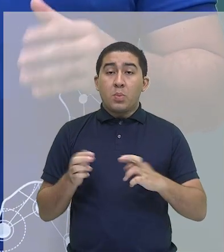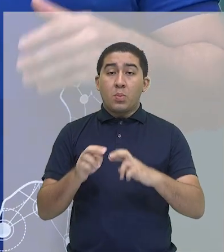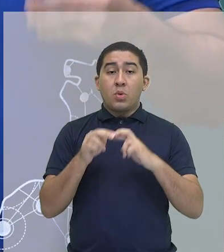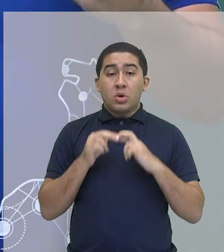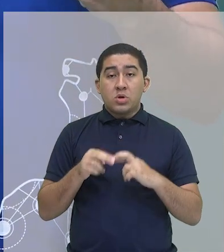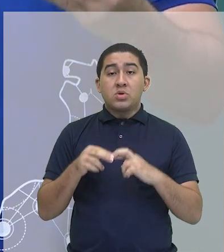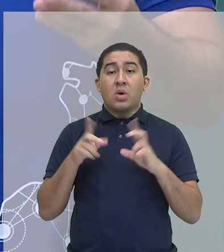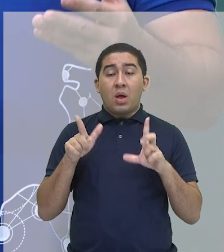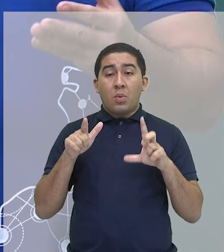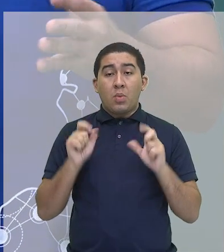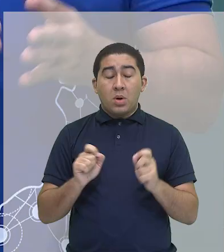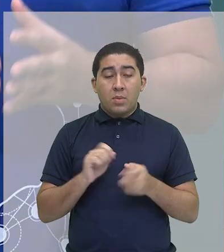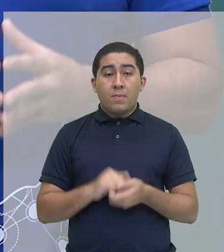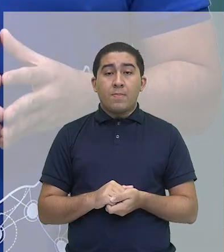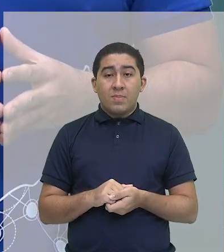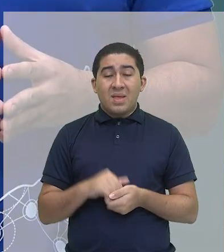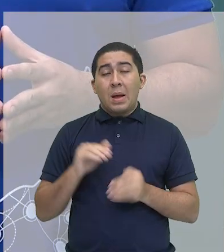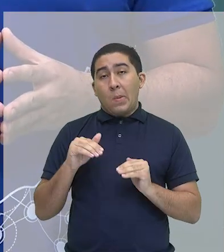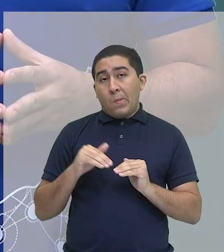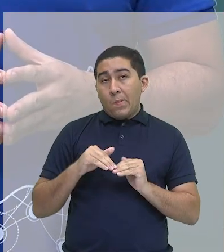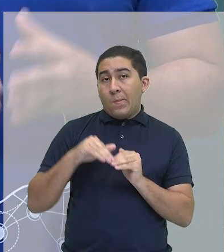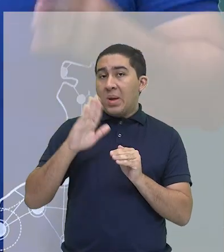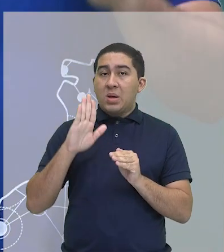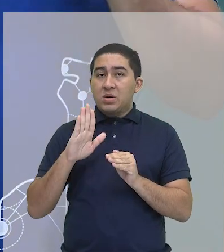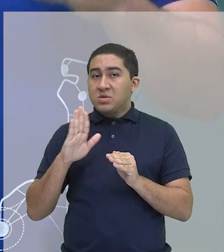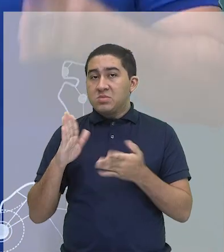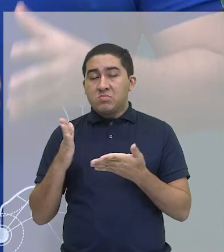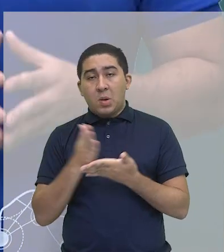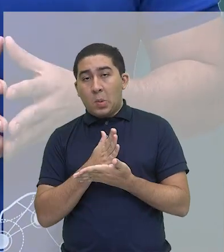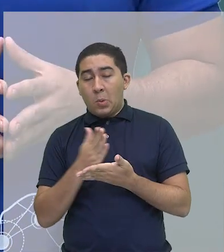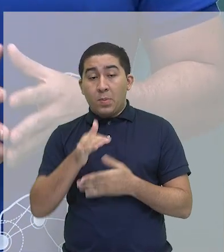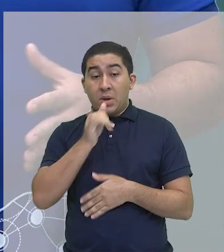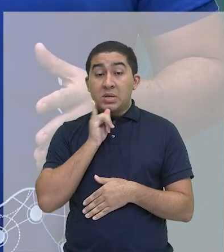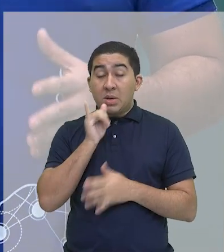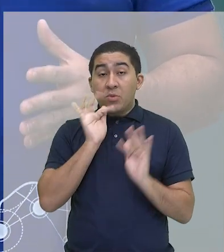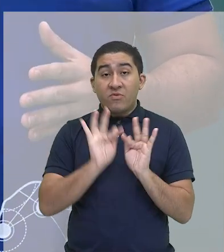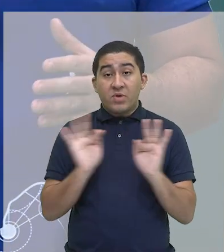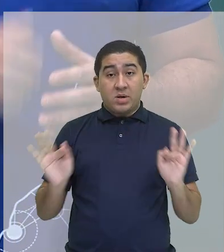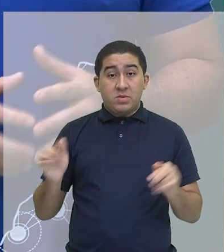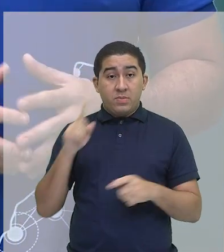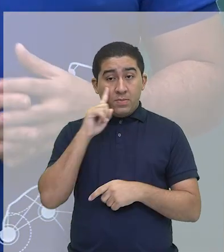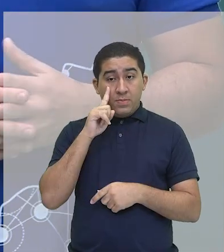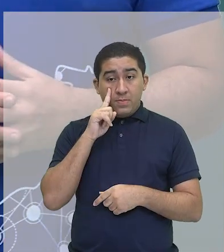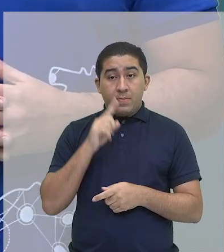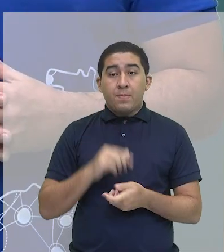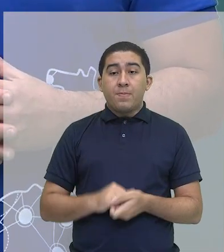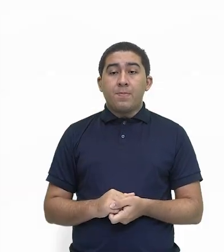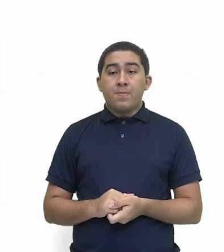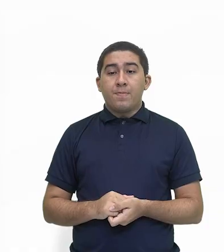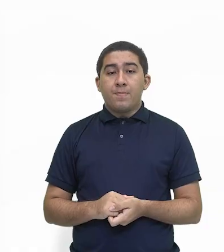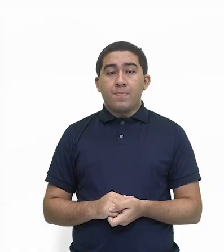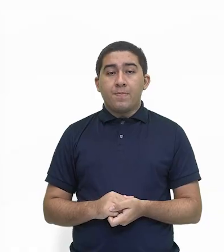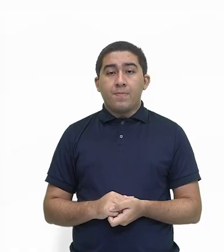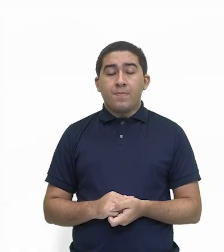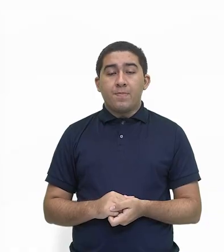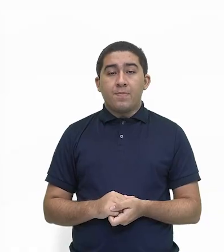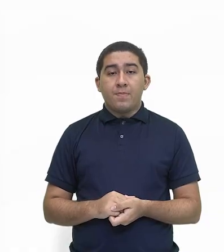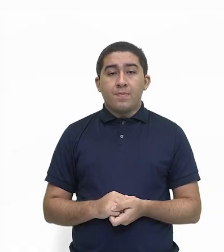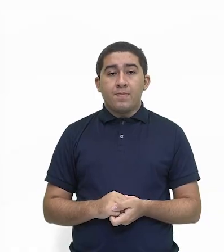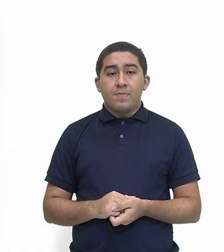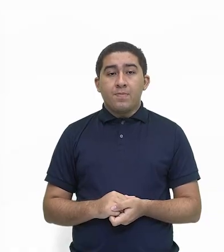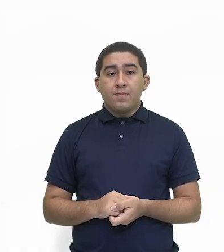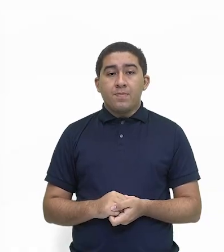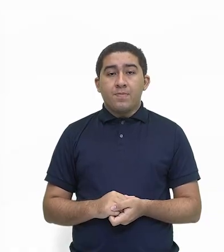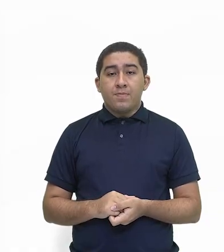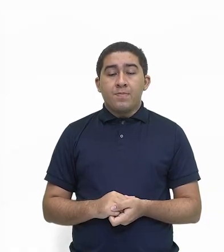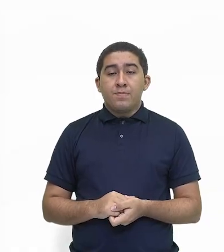que é o mais alguma coisa. Querem ver exemplos? Então, eu vou mostrar exemplos para vocês.